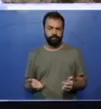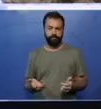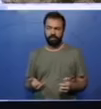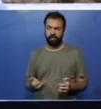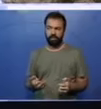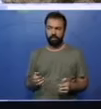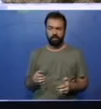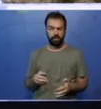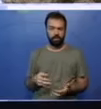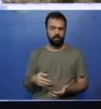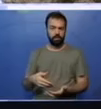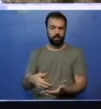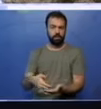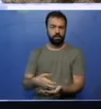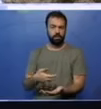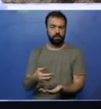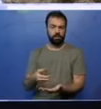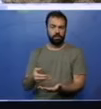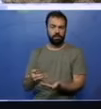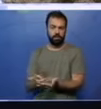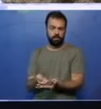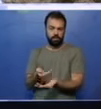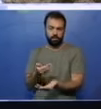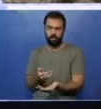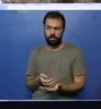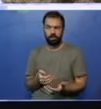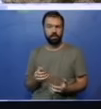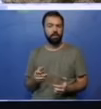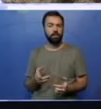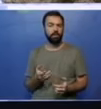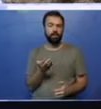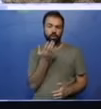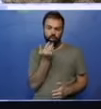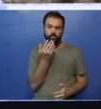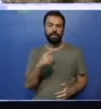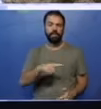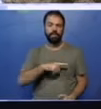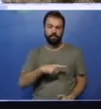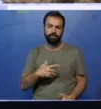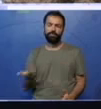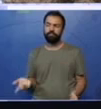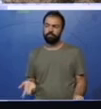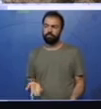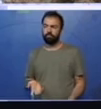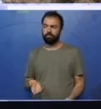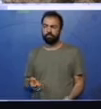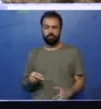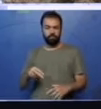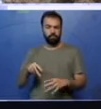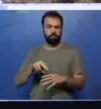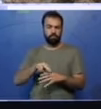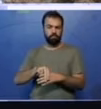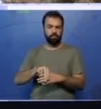também. Talheres, na escola tem a refeição, então o aluno também pode utilizar. E clipes.